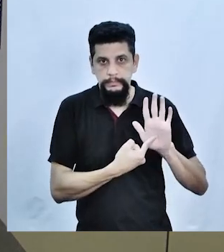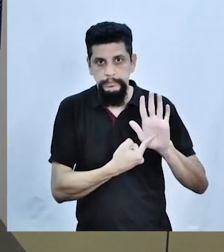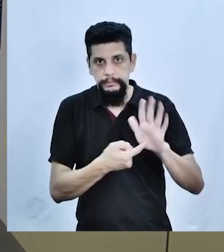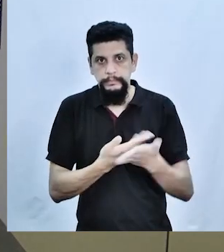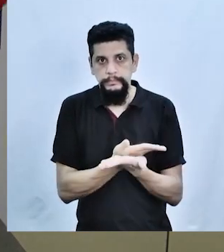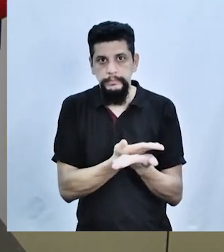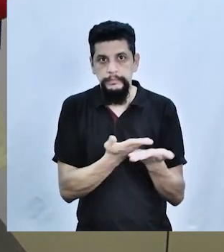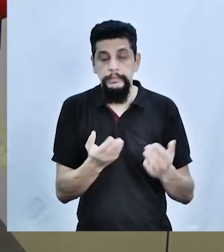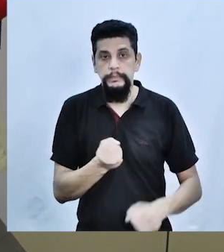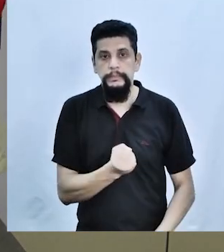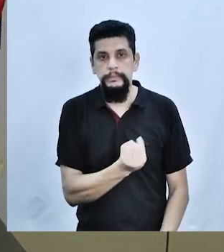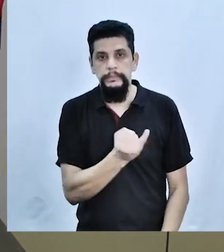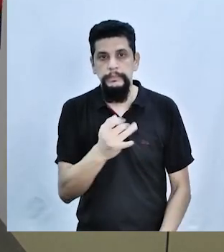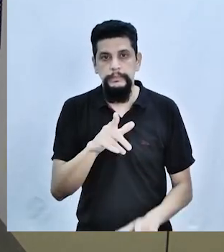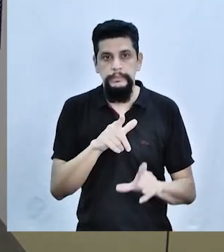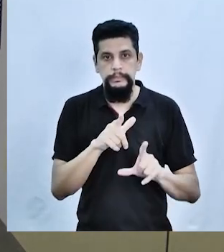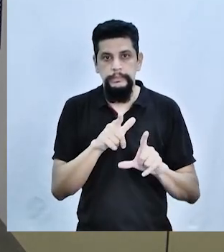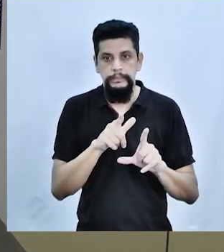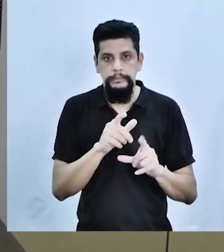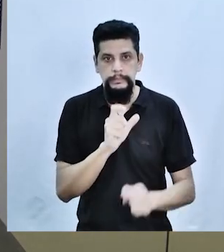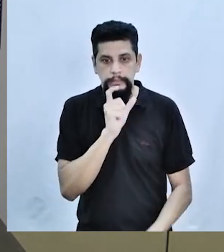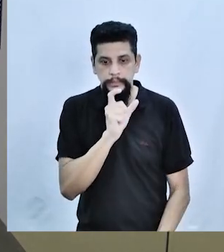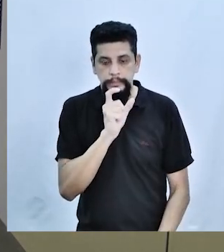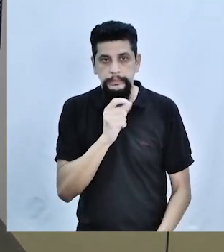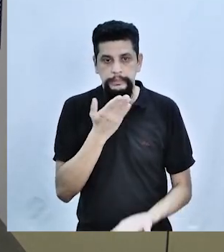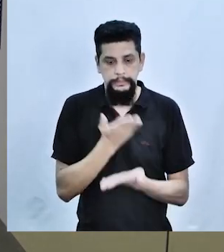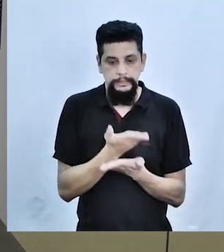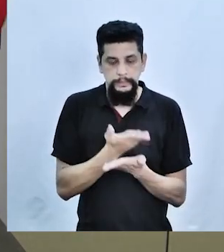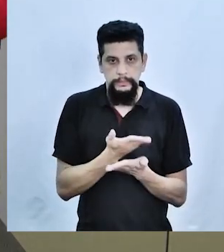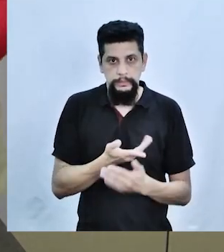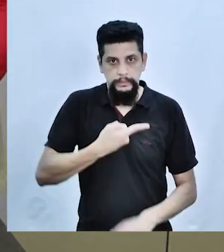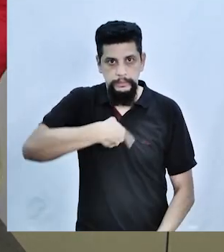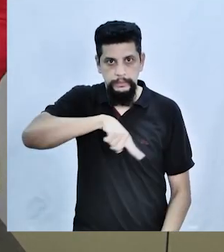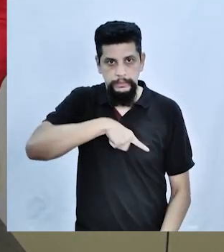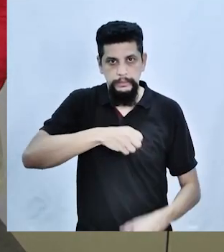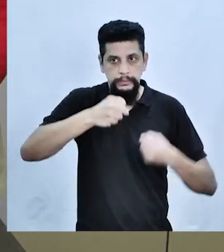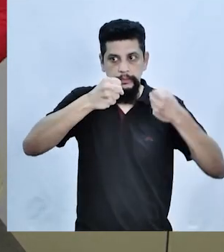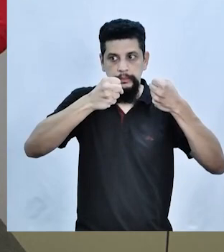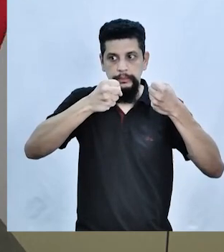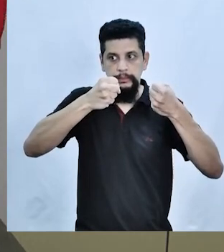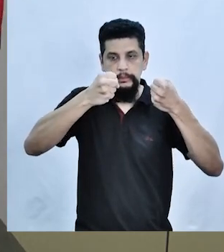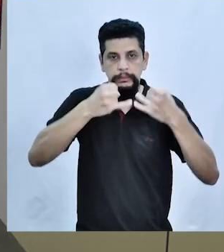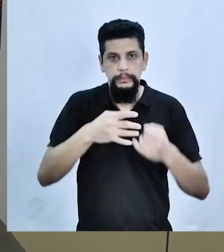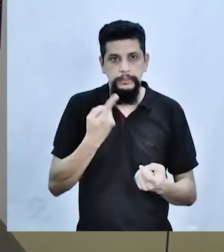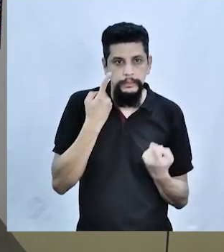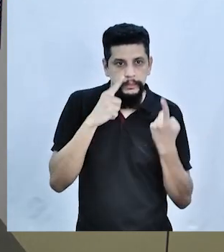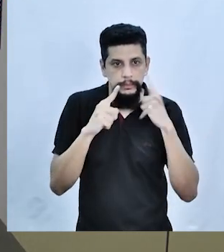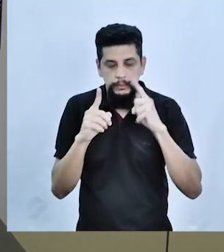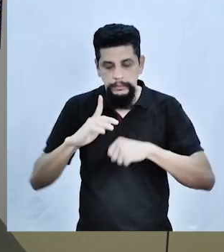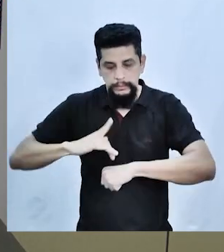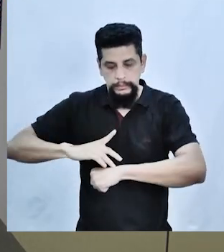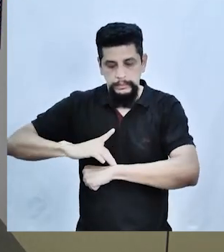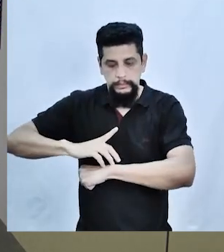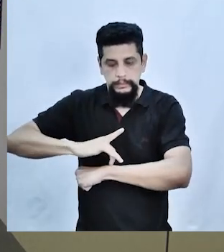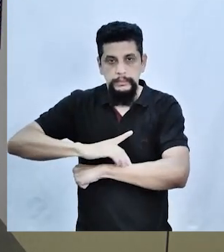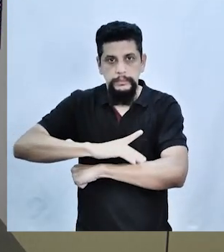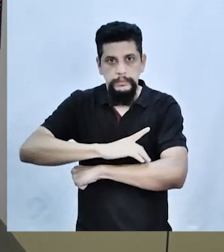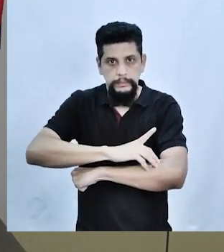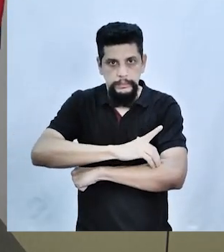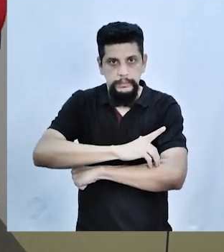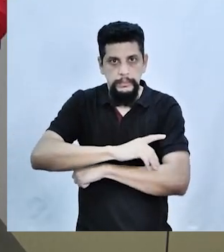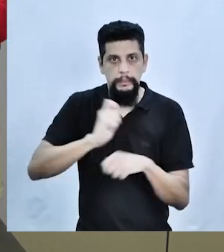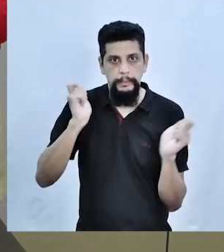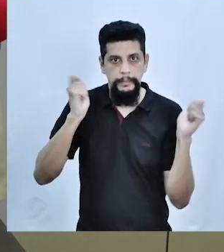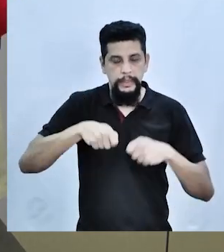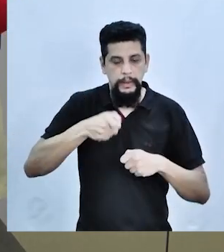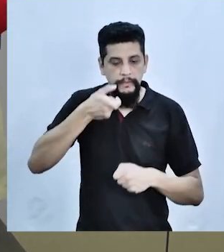prof, vamos mostrar para eles algumas palavras que nós trabalhamos. Isto mesmo. Nós falamos que lá na descoberta dos